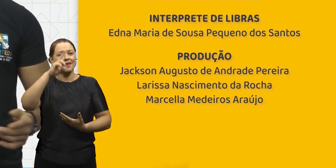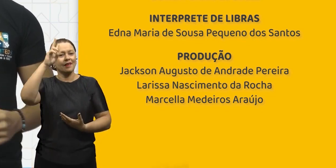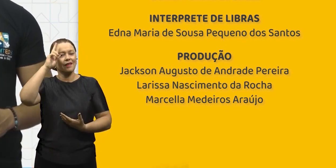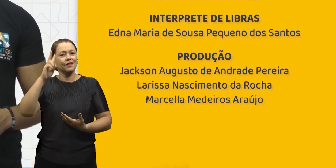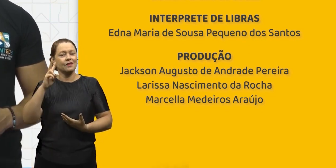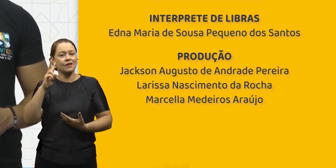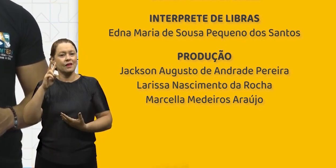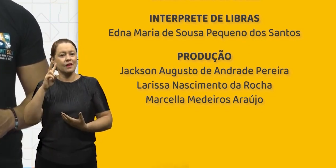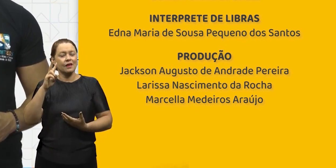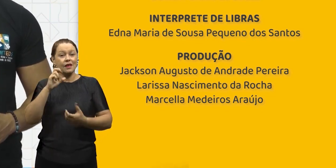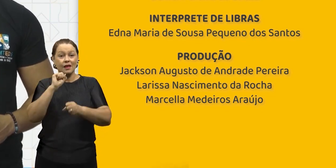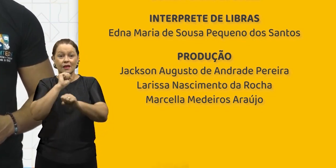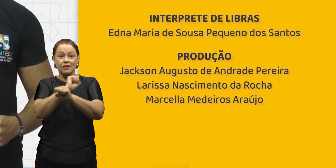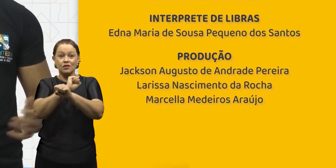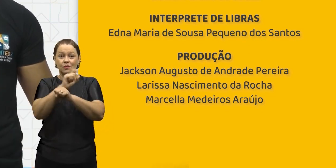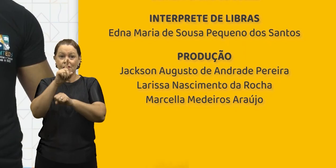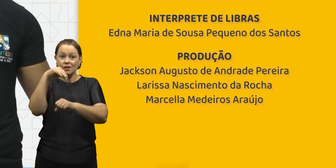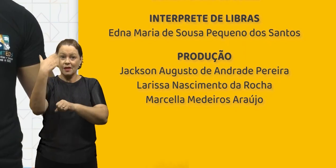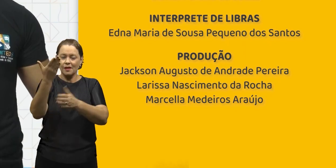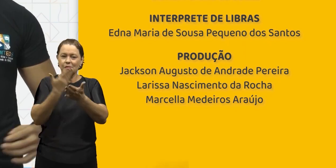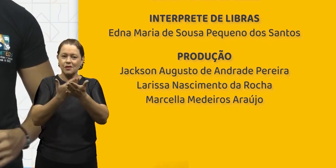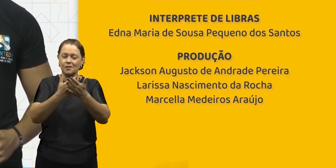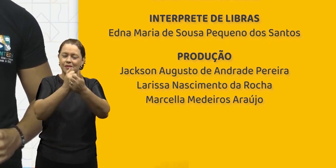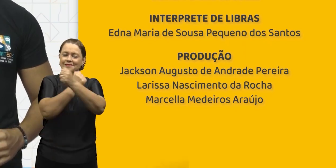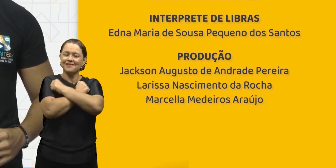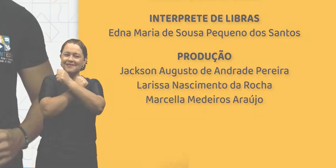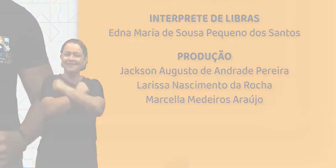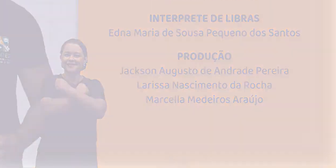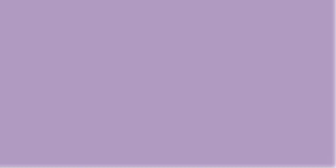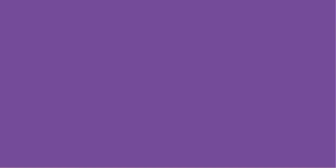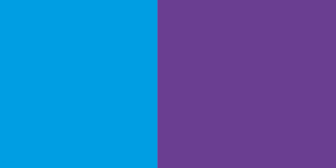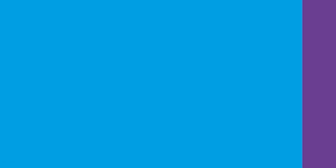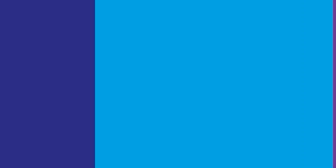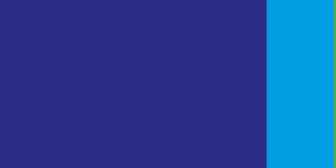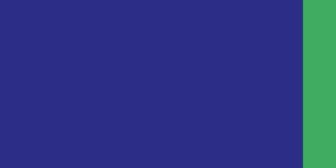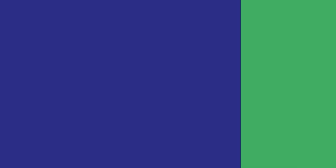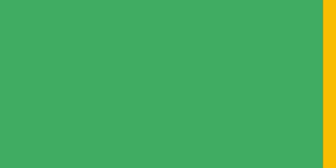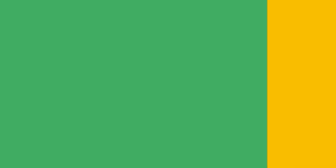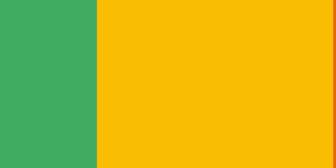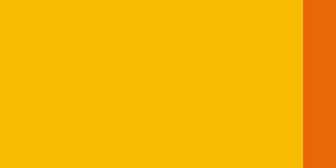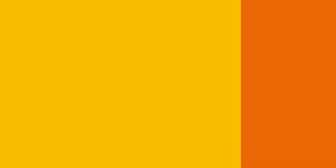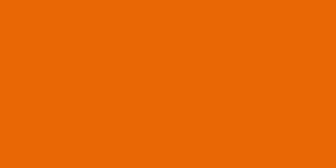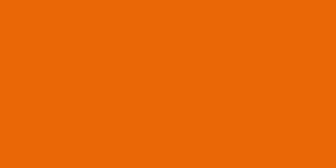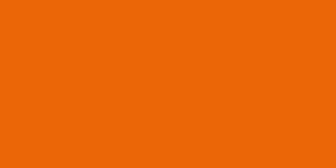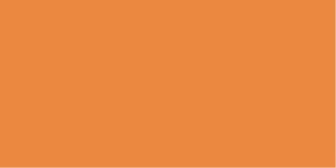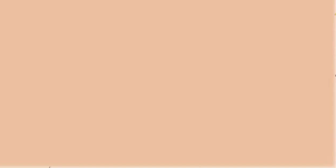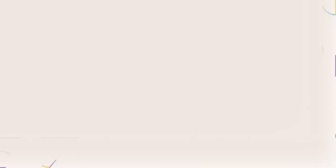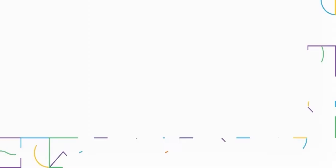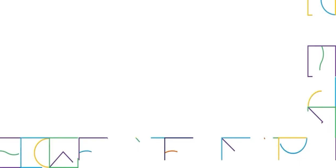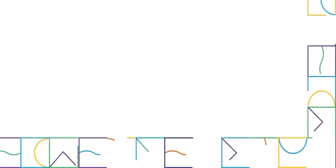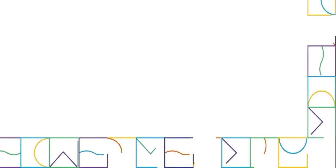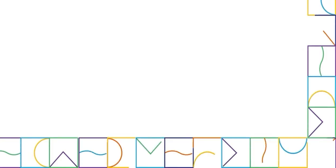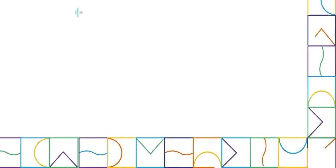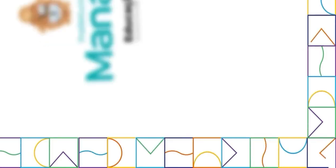história. Aguardo você na próxima aula. Um grande abraço. Tchau, tchau!